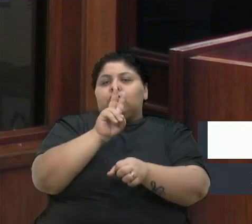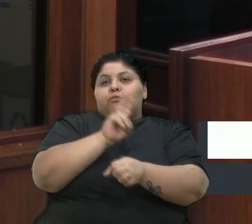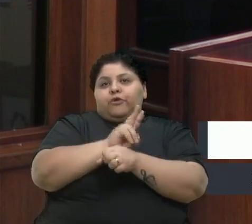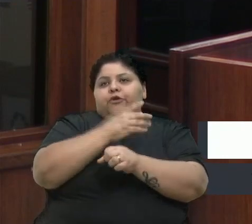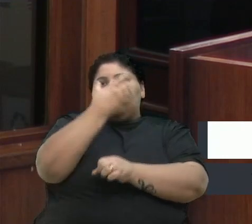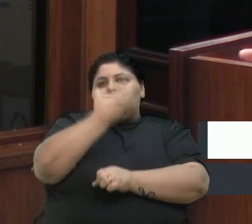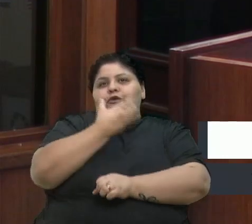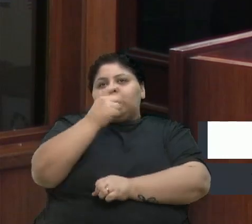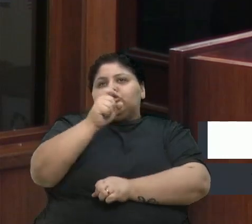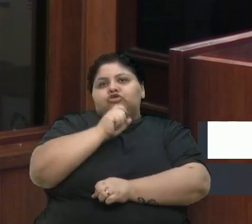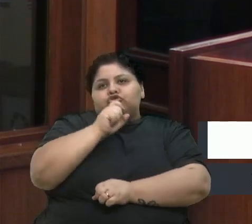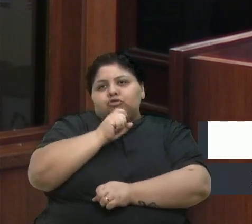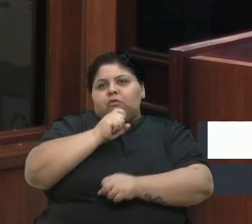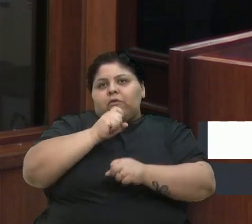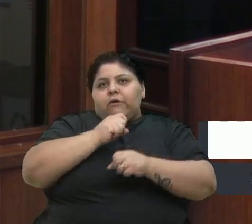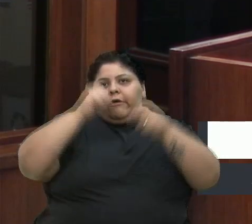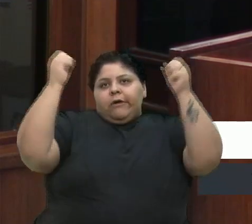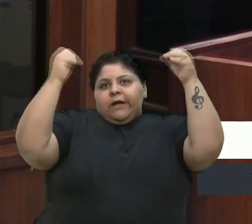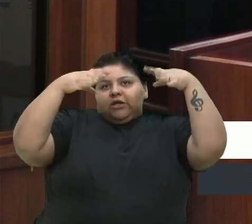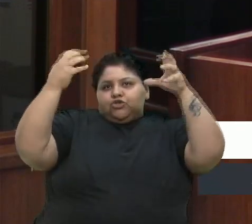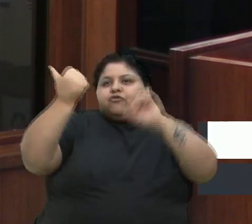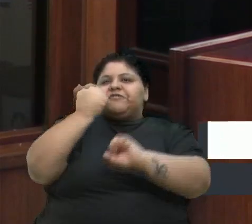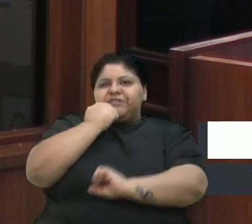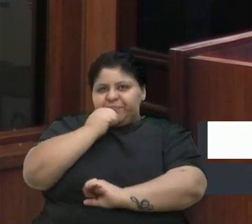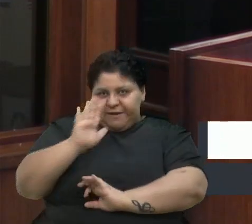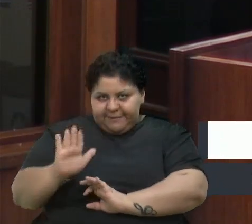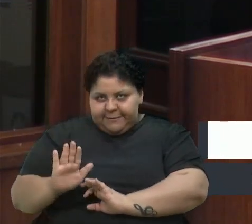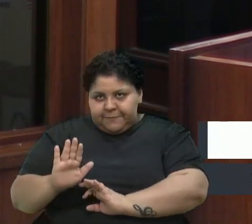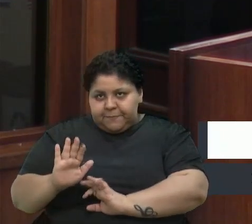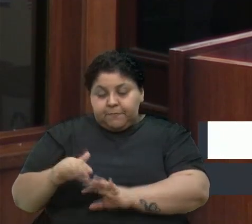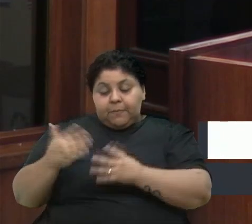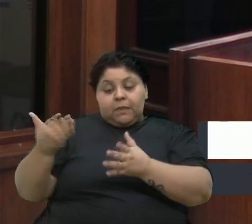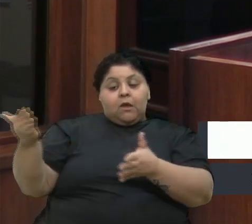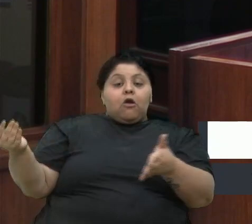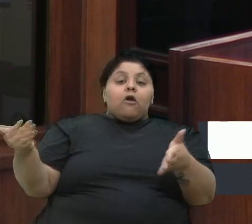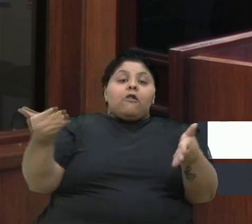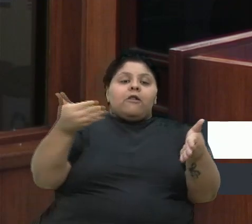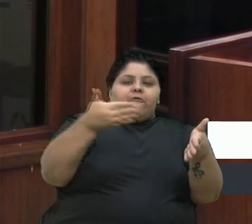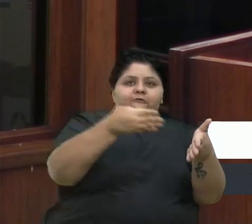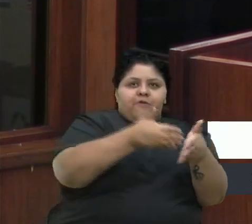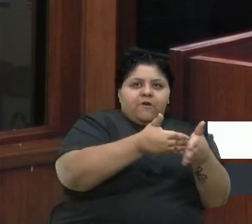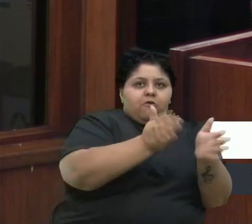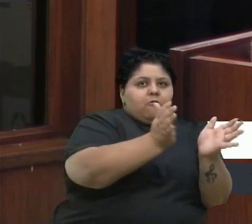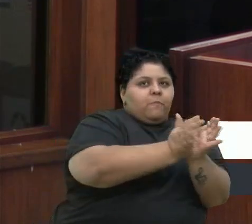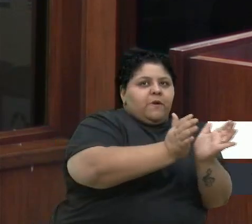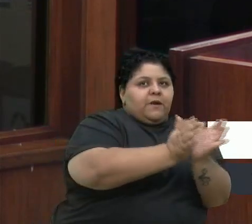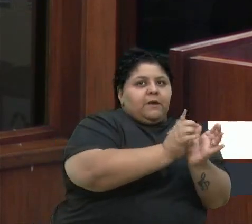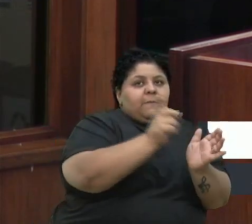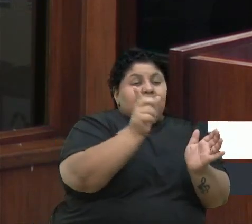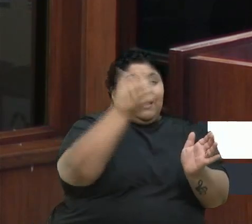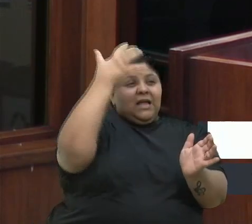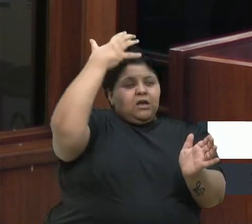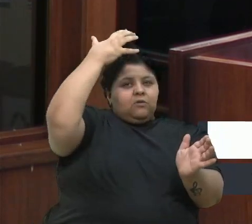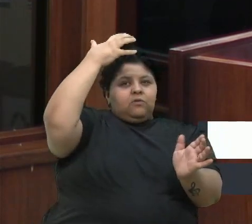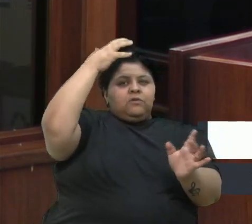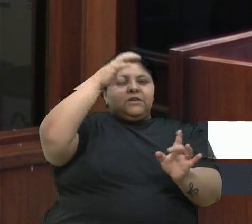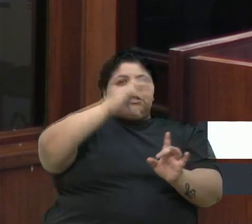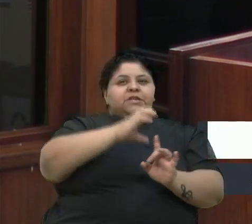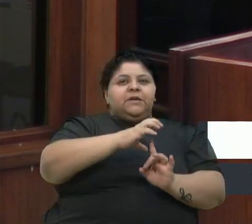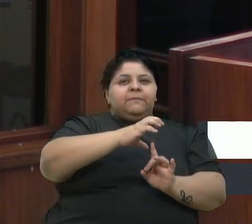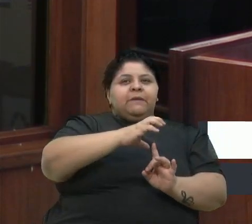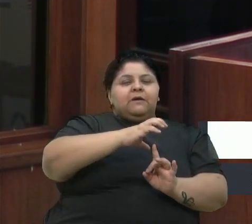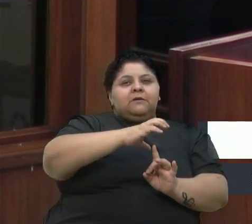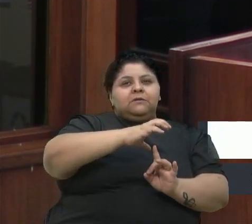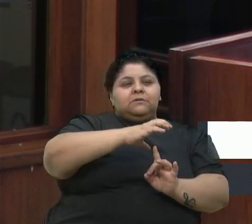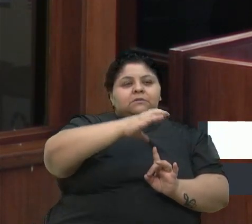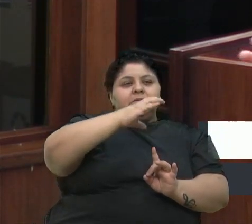gelo, da chuva de pedra. Então, eu levei uma equipe de Curitiba, uma equipe de Caxias do Sul, para a